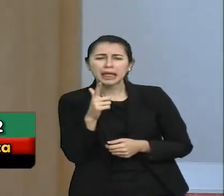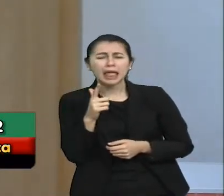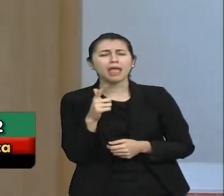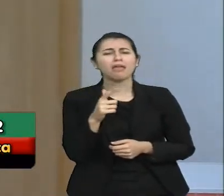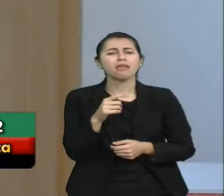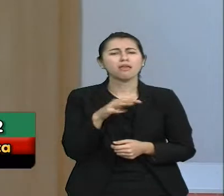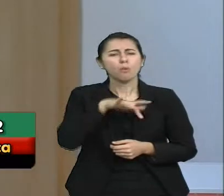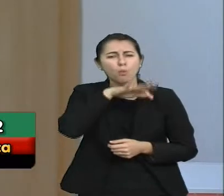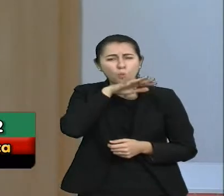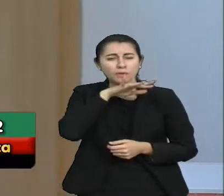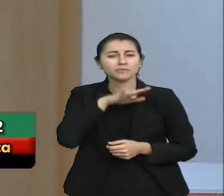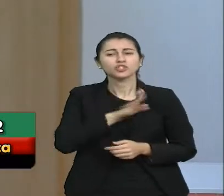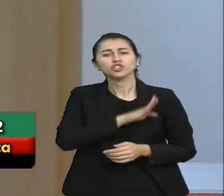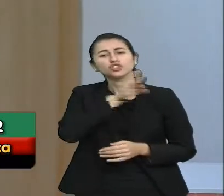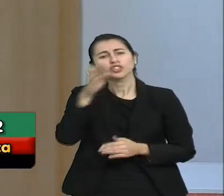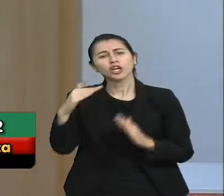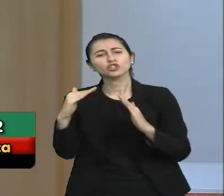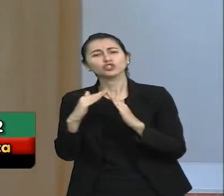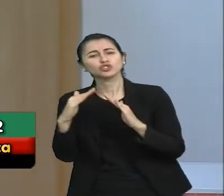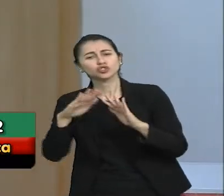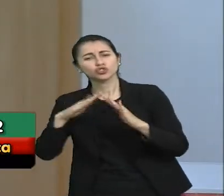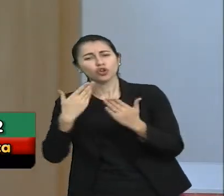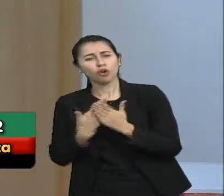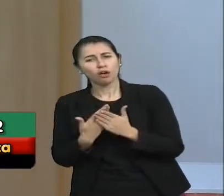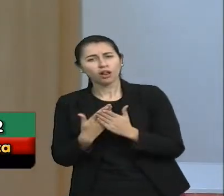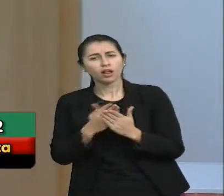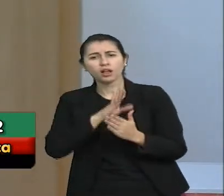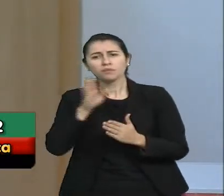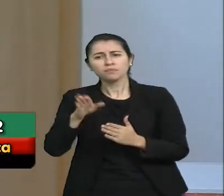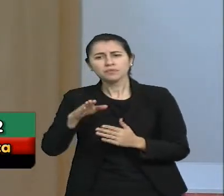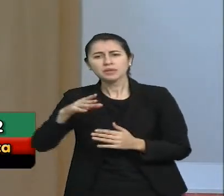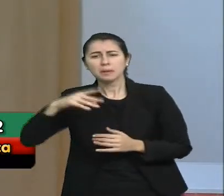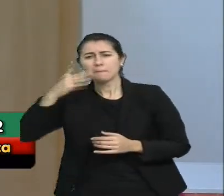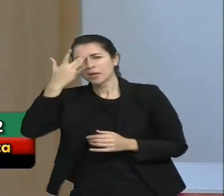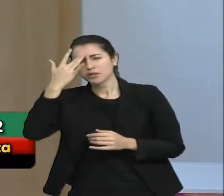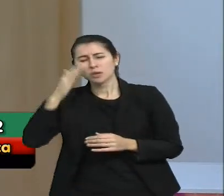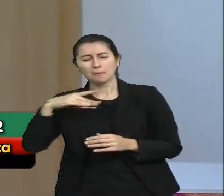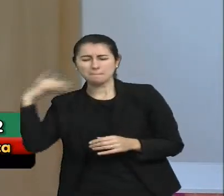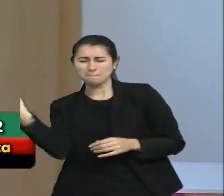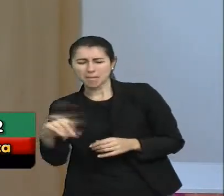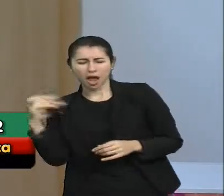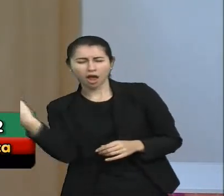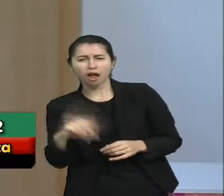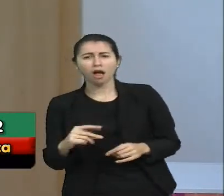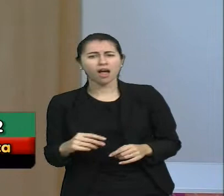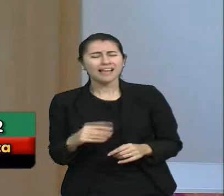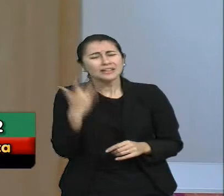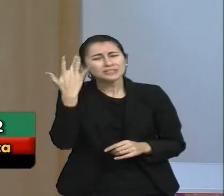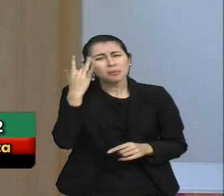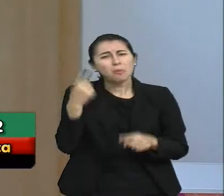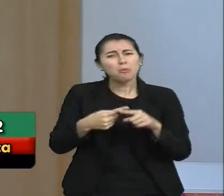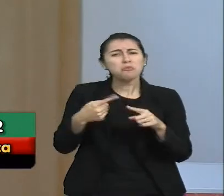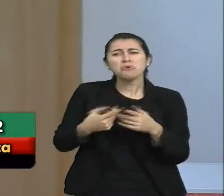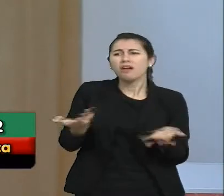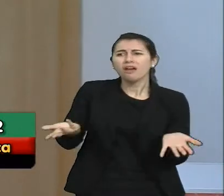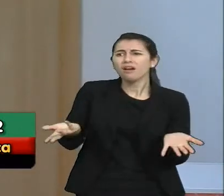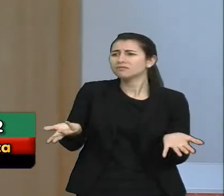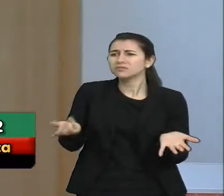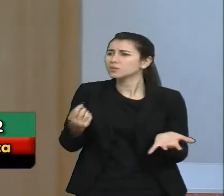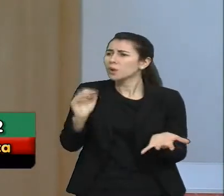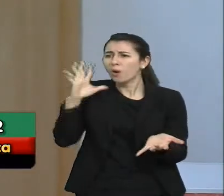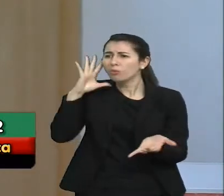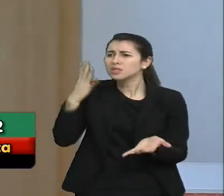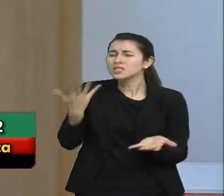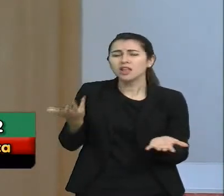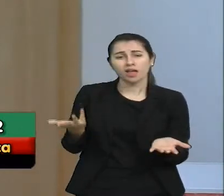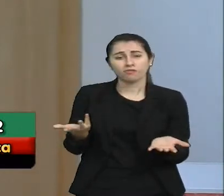escola, e chegou lá e foi agredida. E ela não sabe o porquê. Ela simplesmente não sabe o porquê. Quando